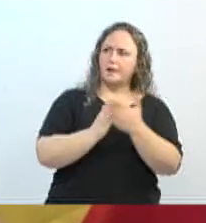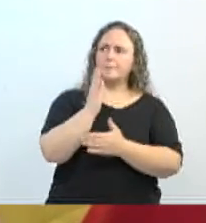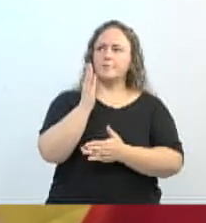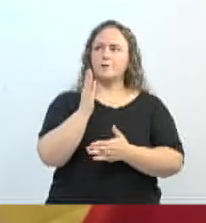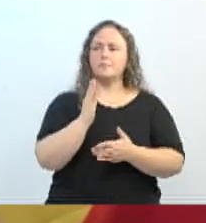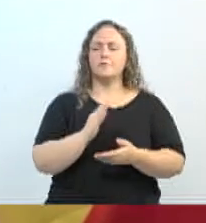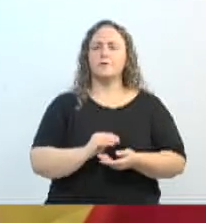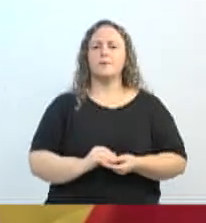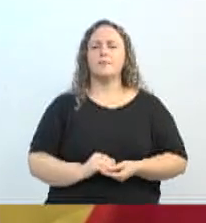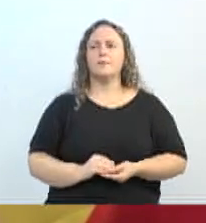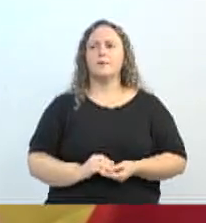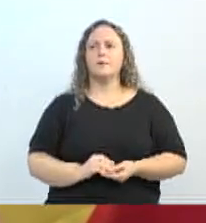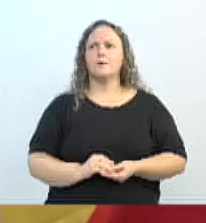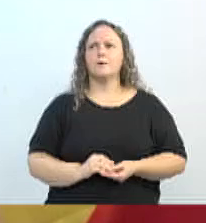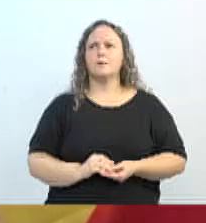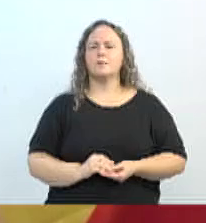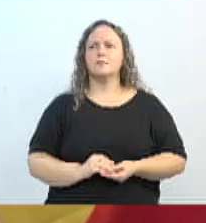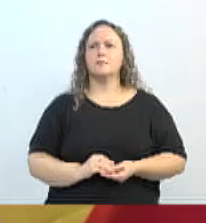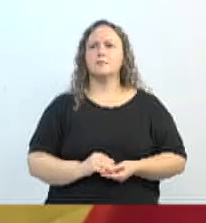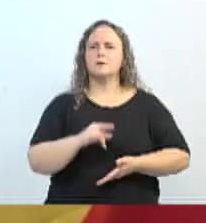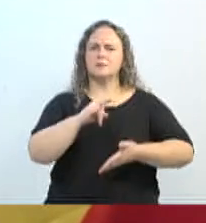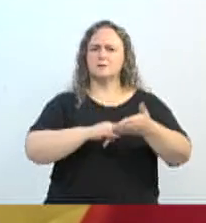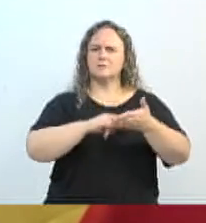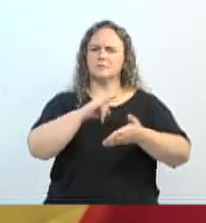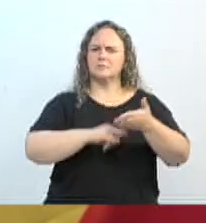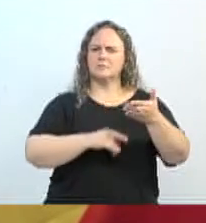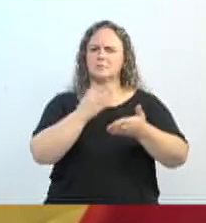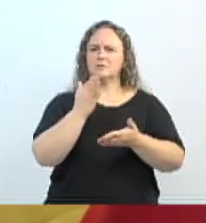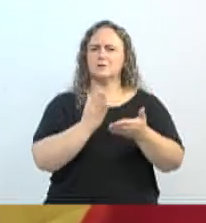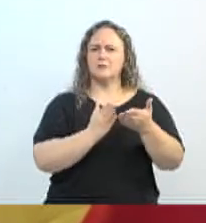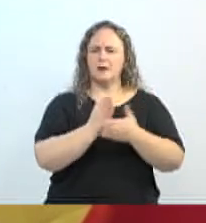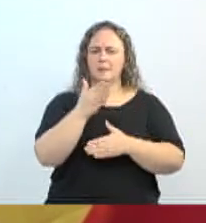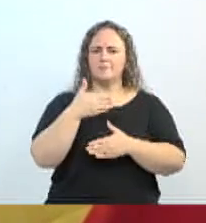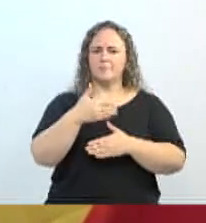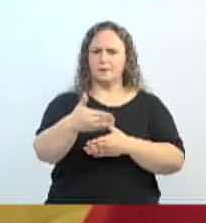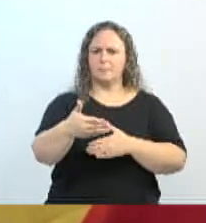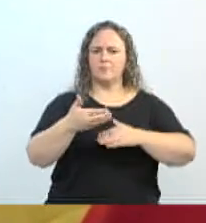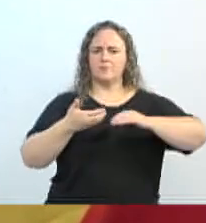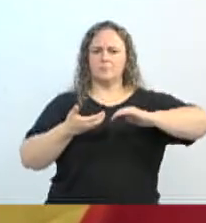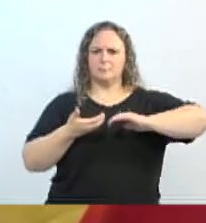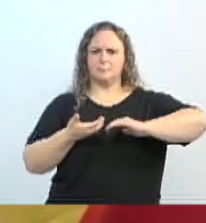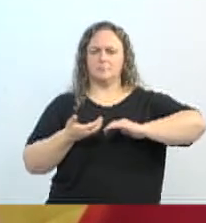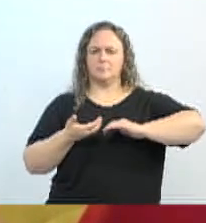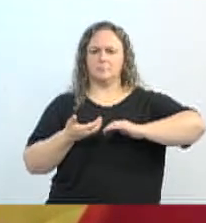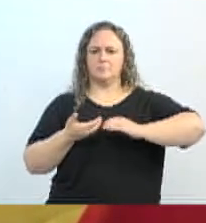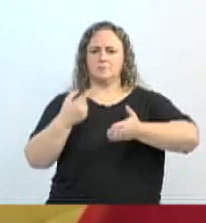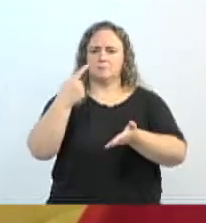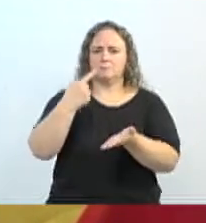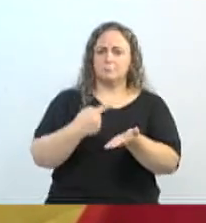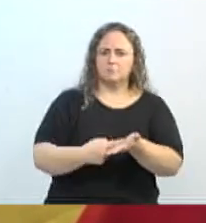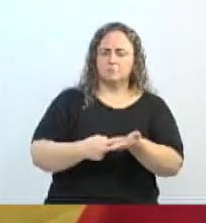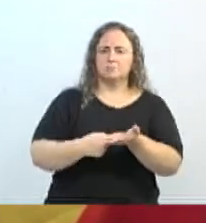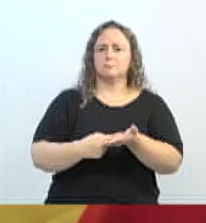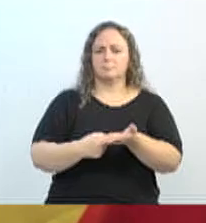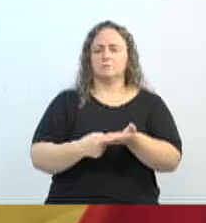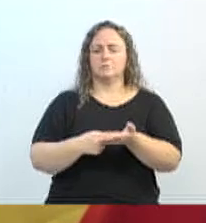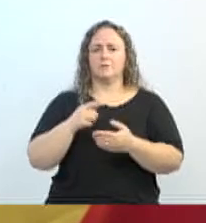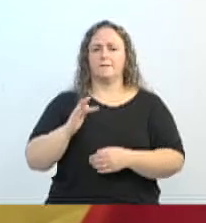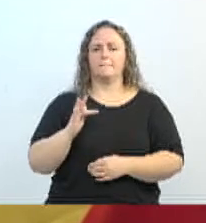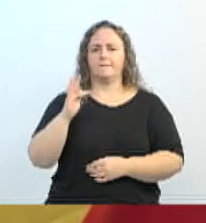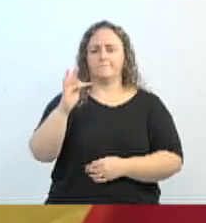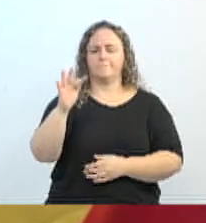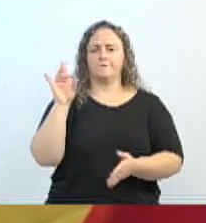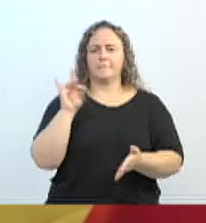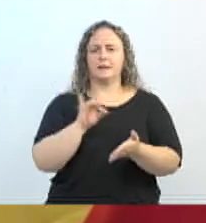não, um termo que vai ao Congresso Nacional de apelo pelo Pacto Federativo, que não me parece efetivo,